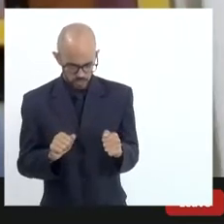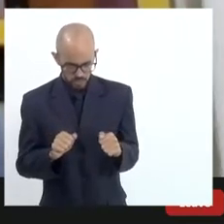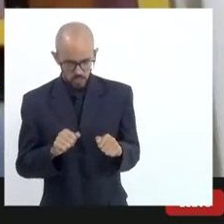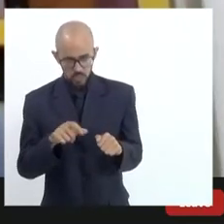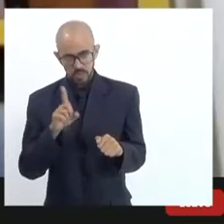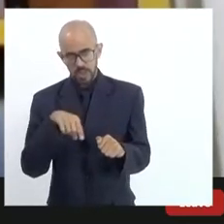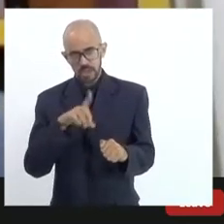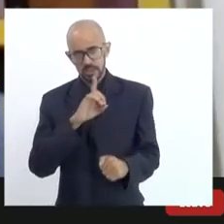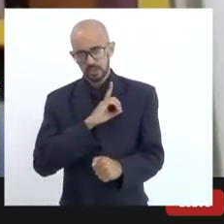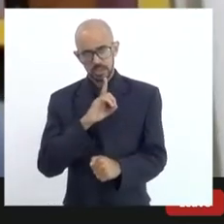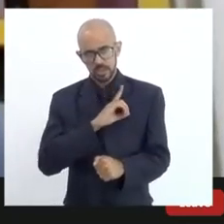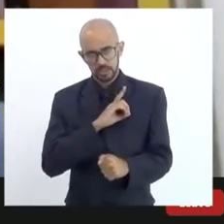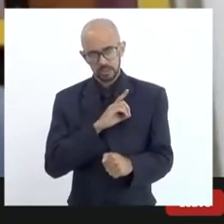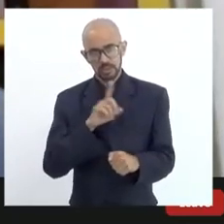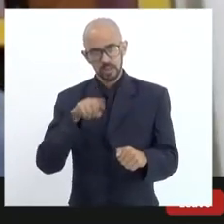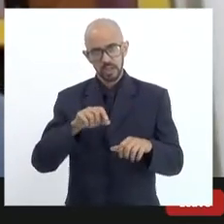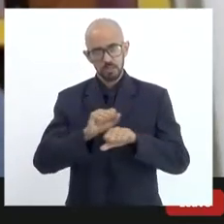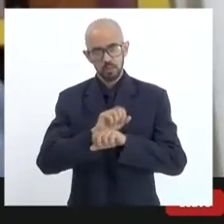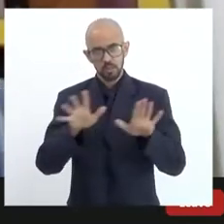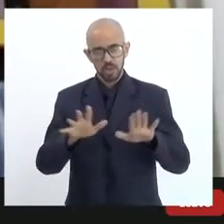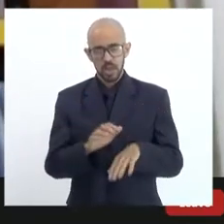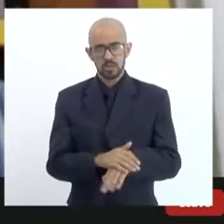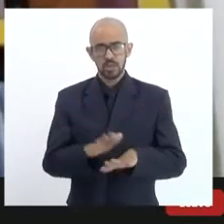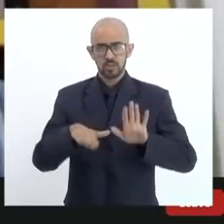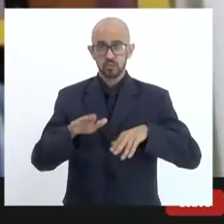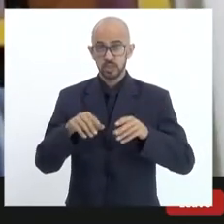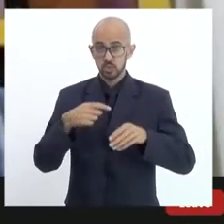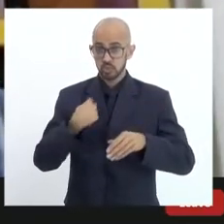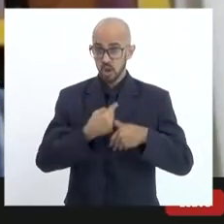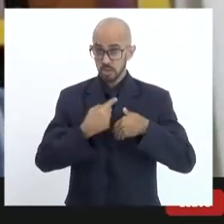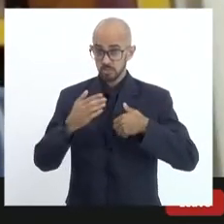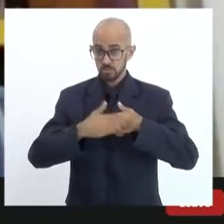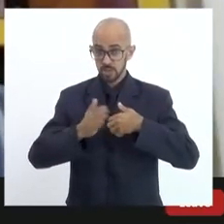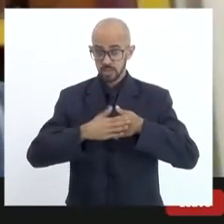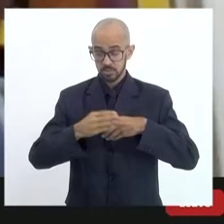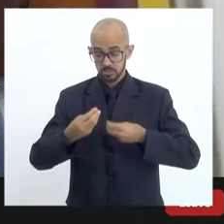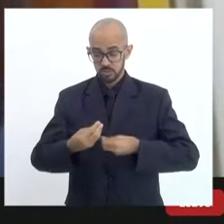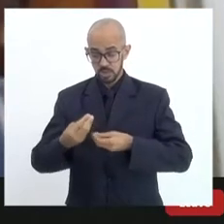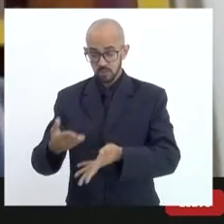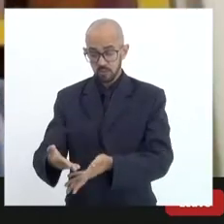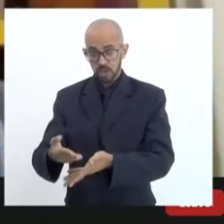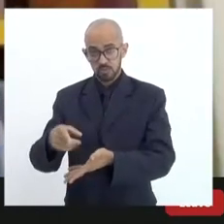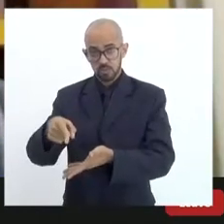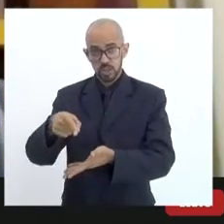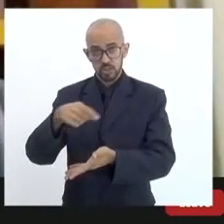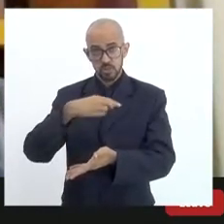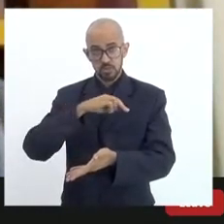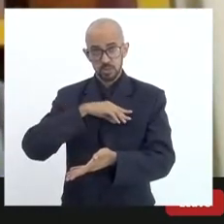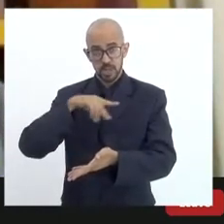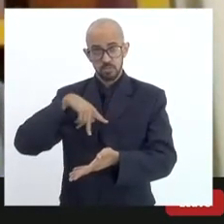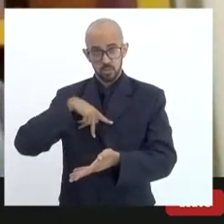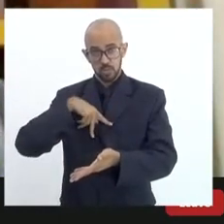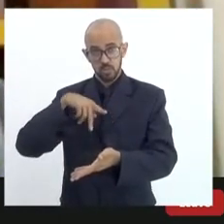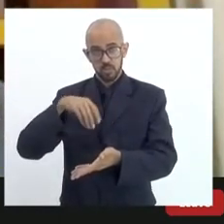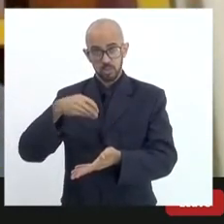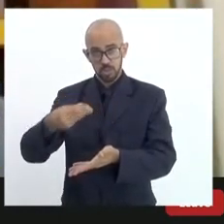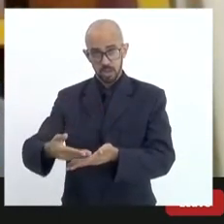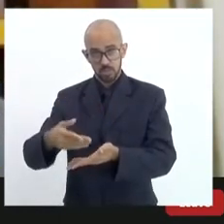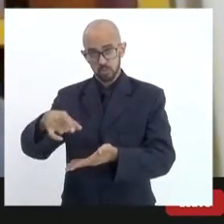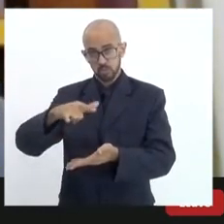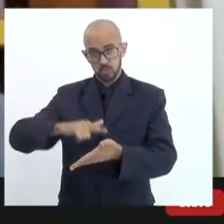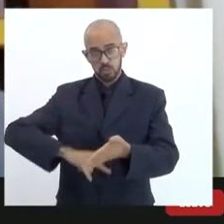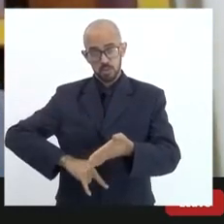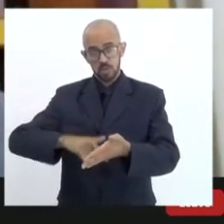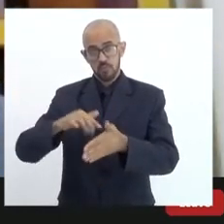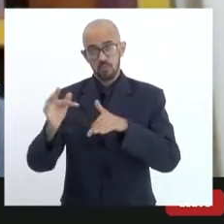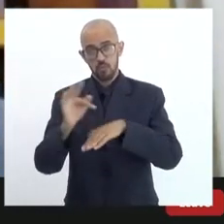Então, mostra isso muito claro. Nem quando nós levamos lá, às vezes, levamos lá, né, provocamos o Ministério Público com algum documento